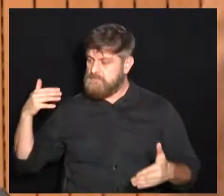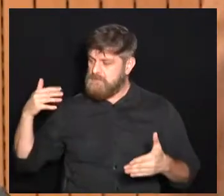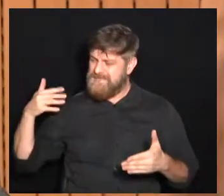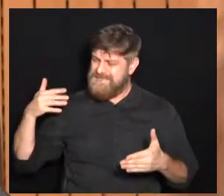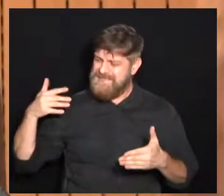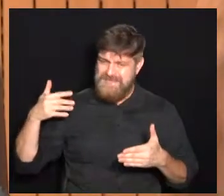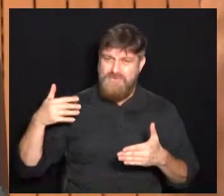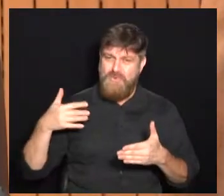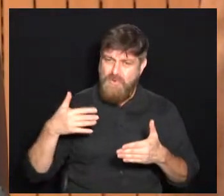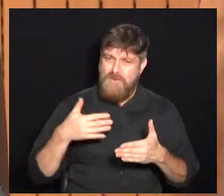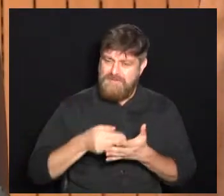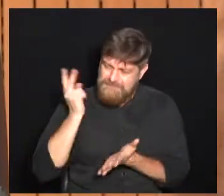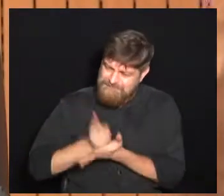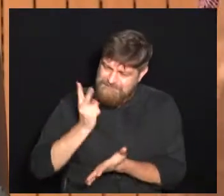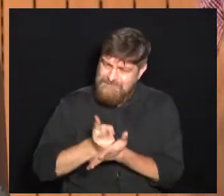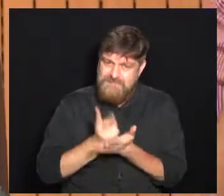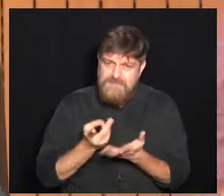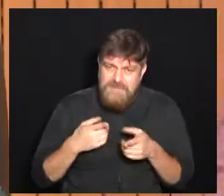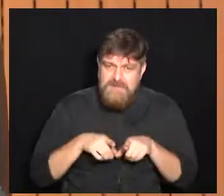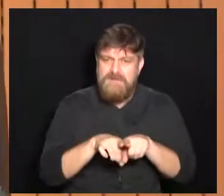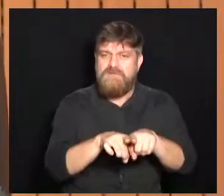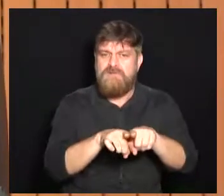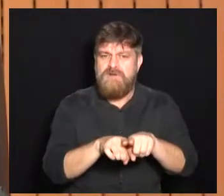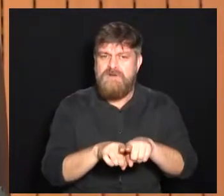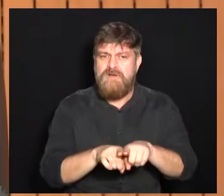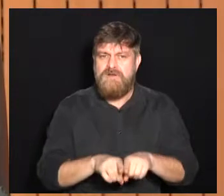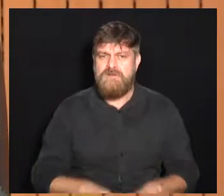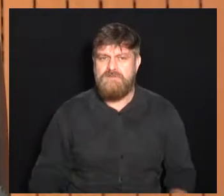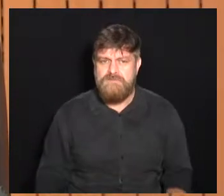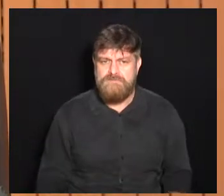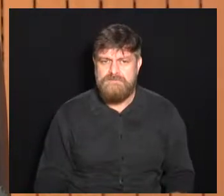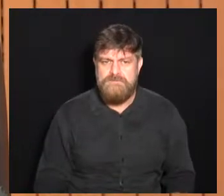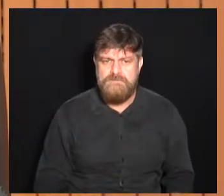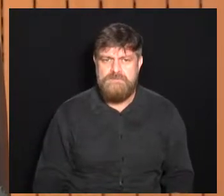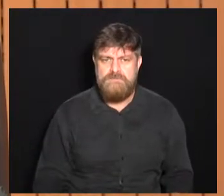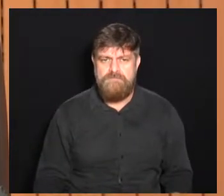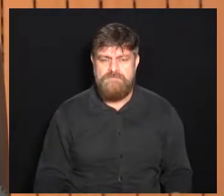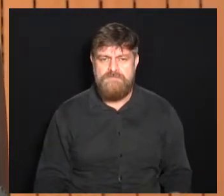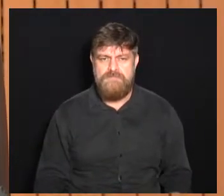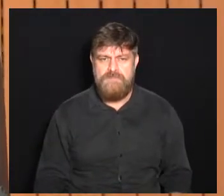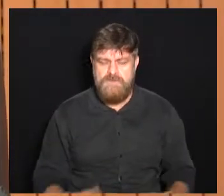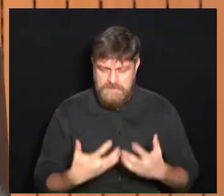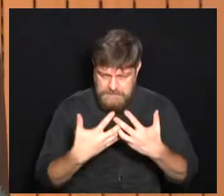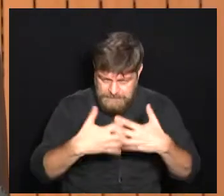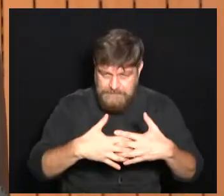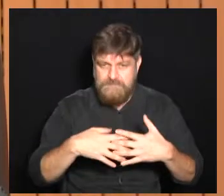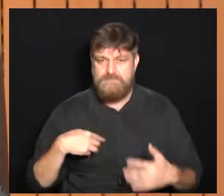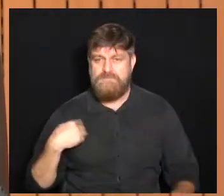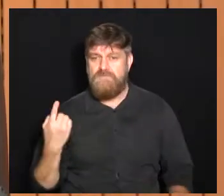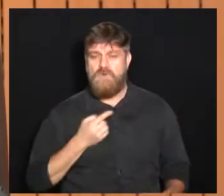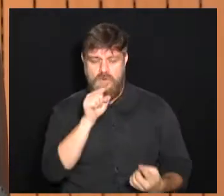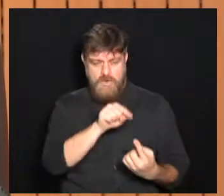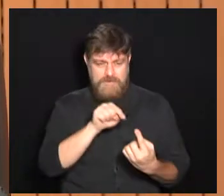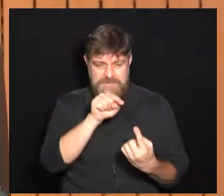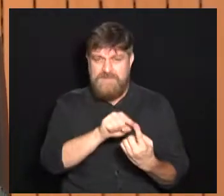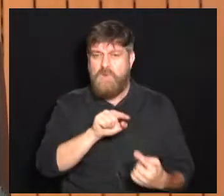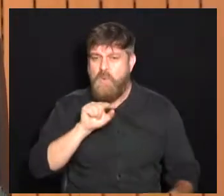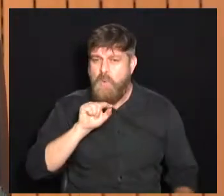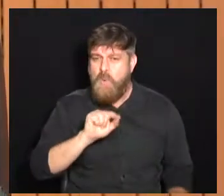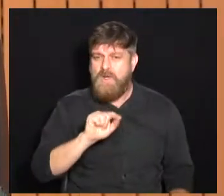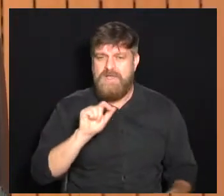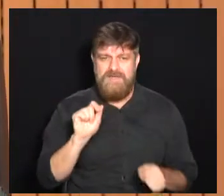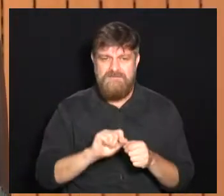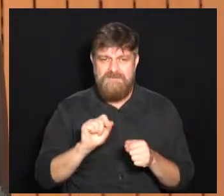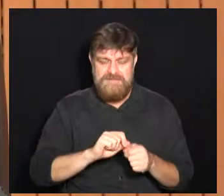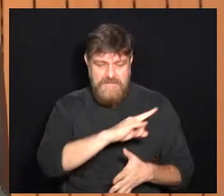Desde 2008. Podem verificar. A nossa intenção era